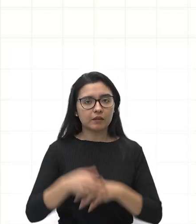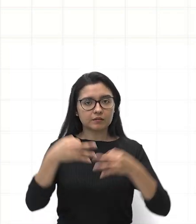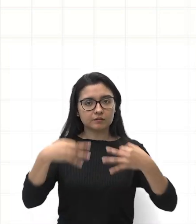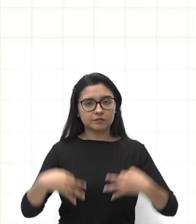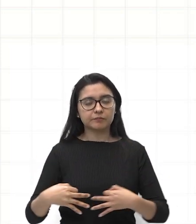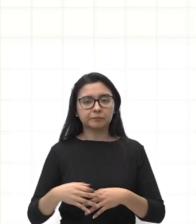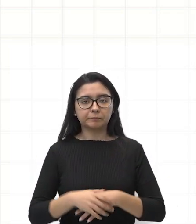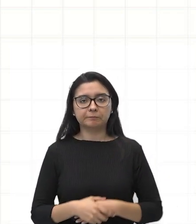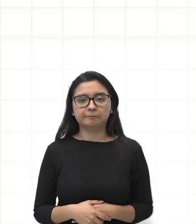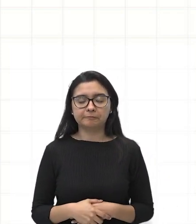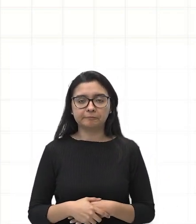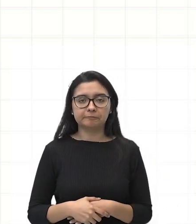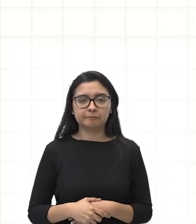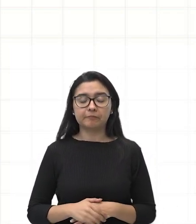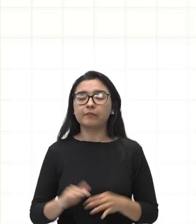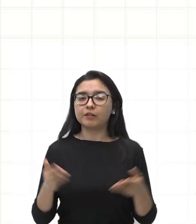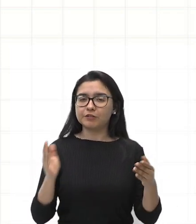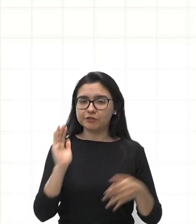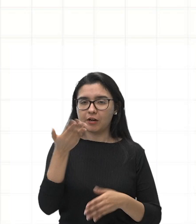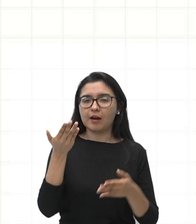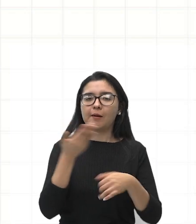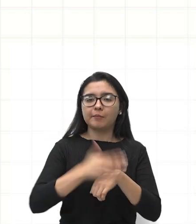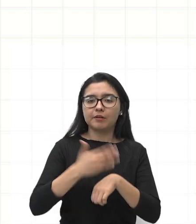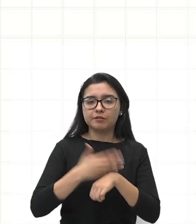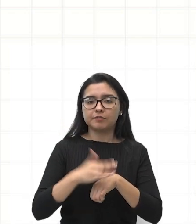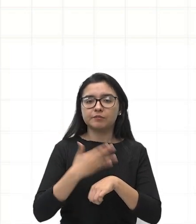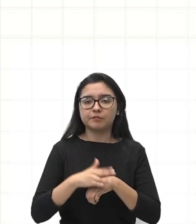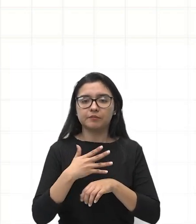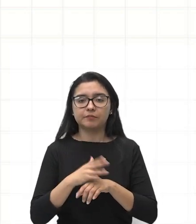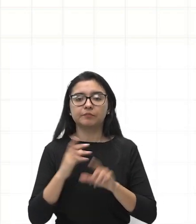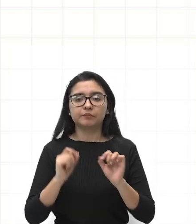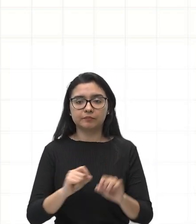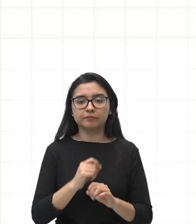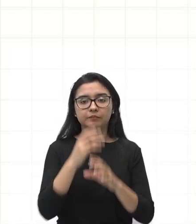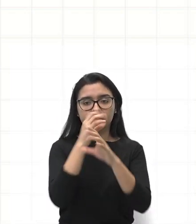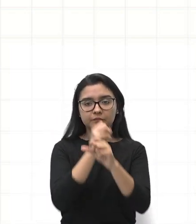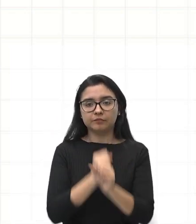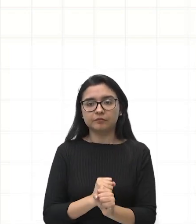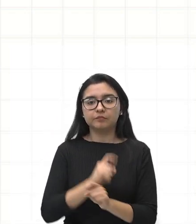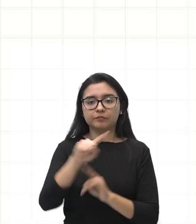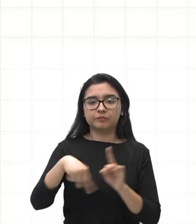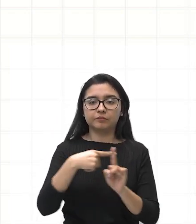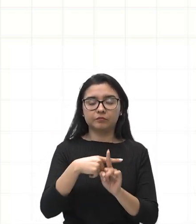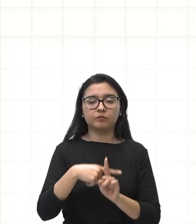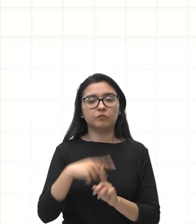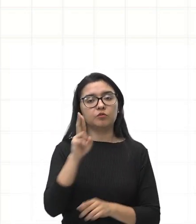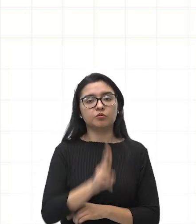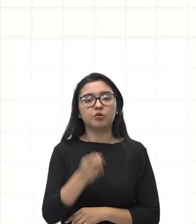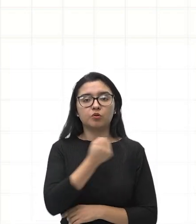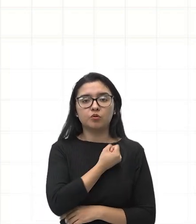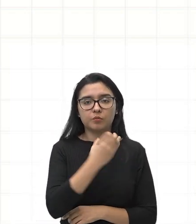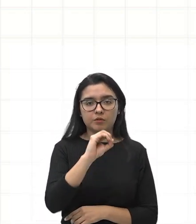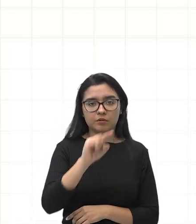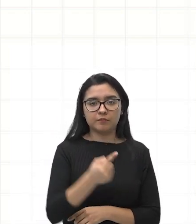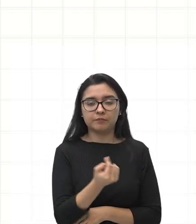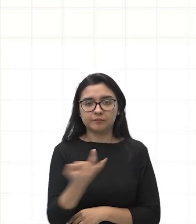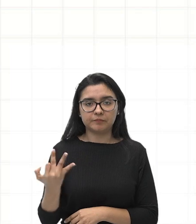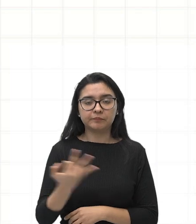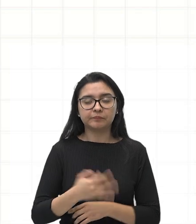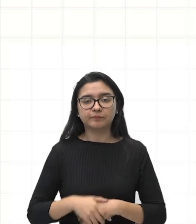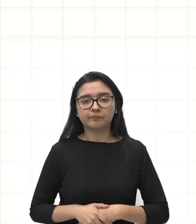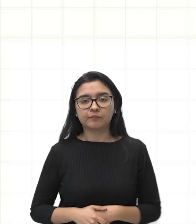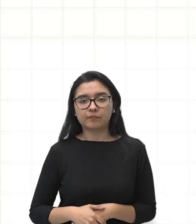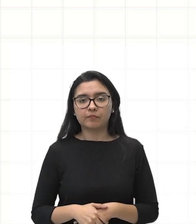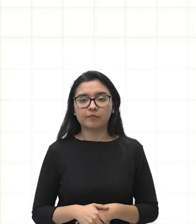Beleza? Praticamos aí a operação de adição com números decimais.